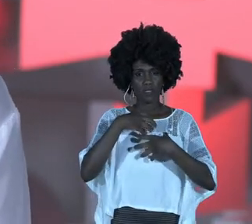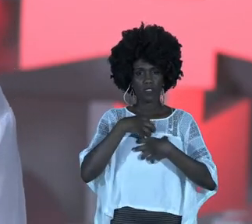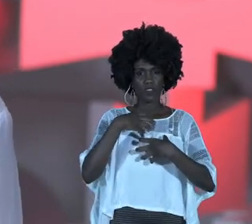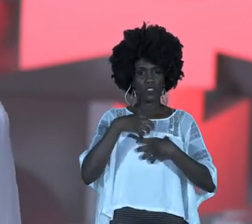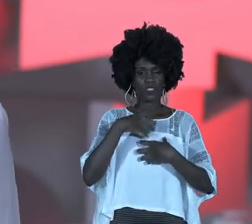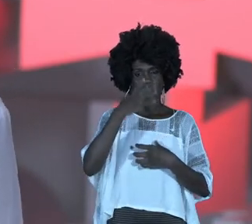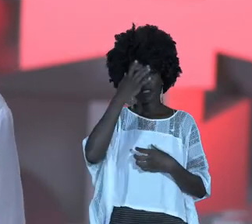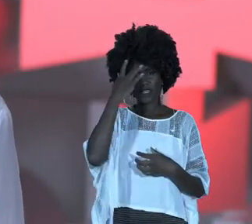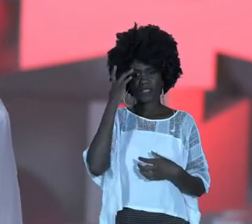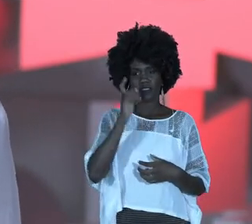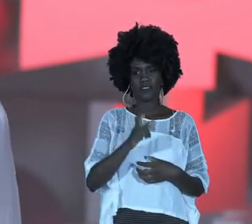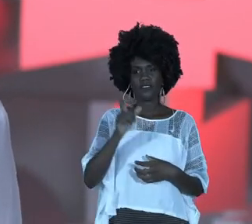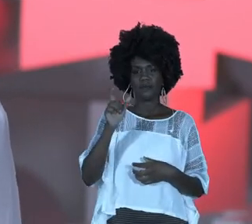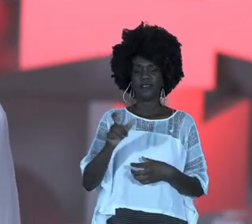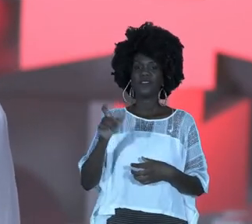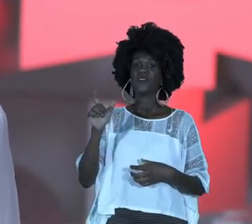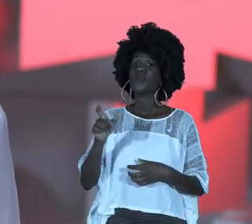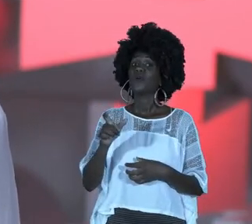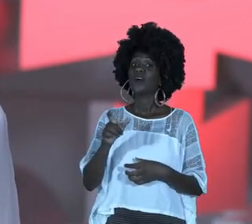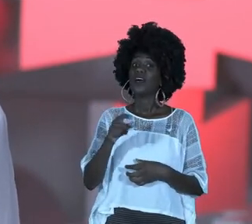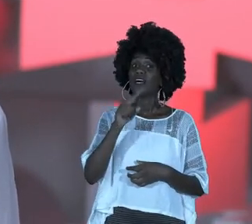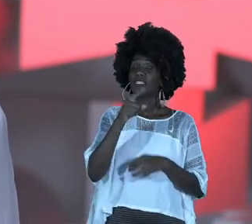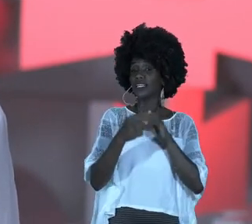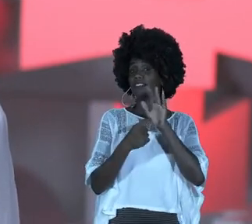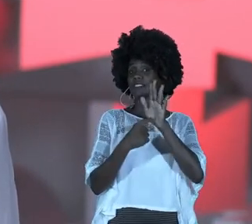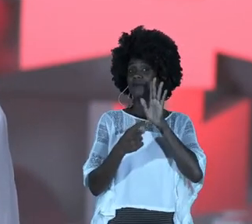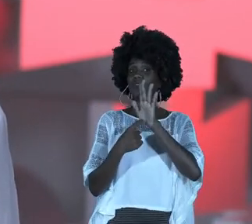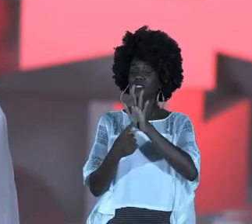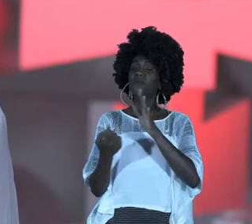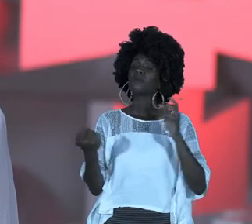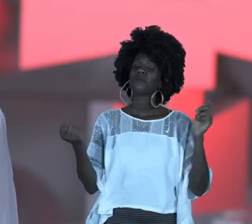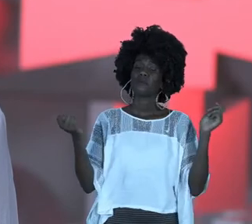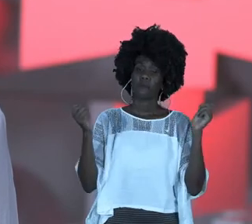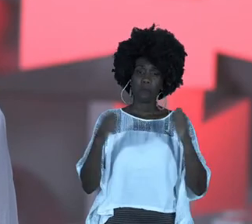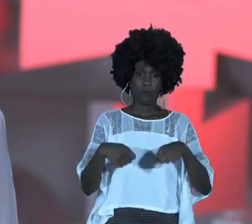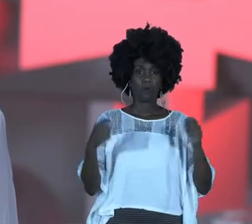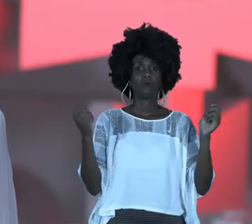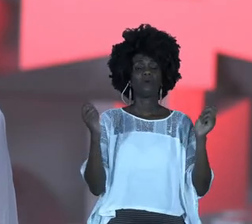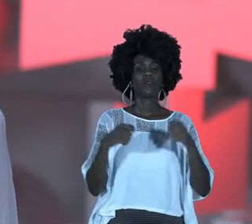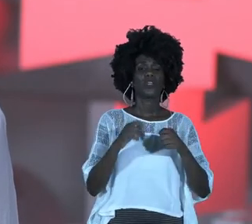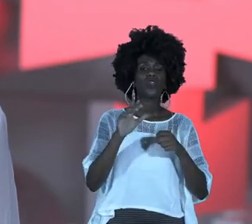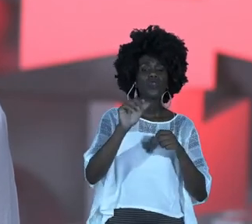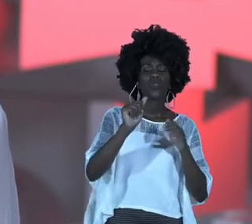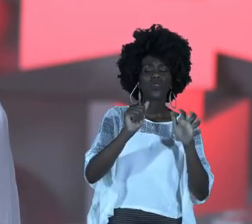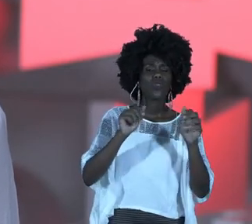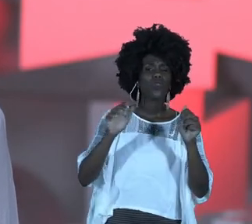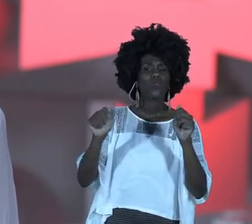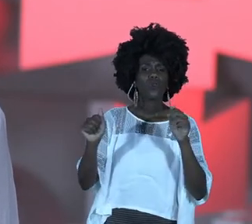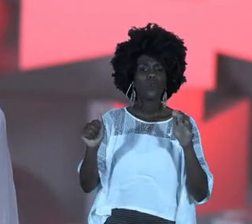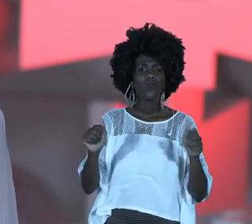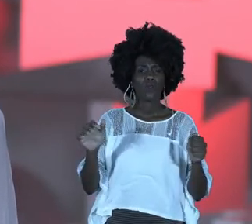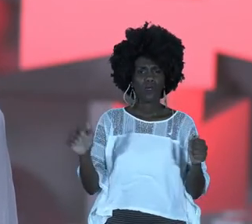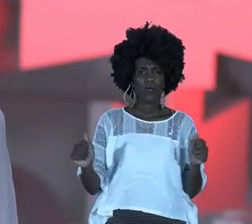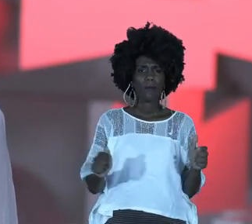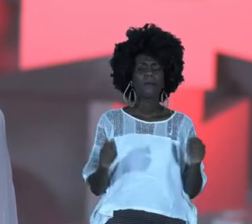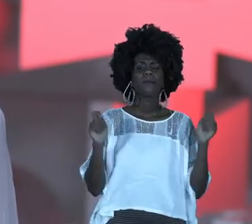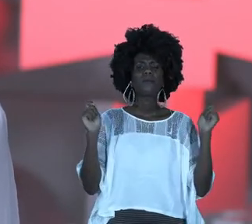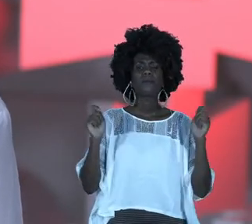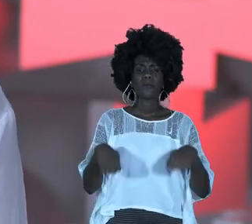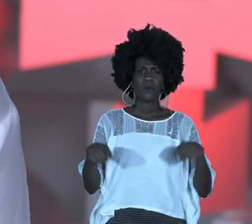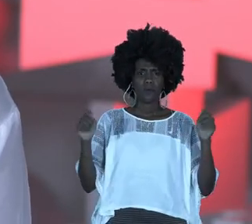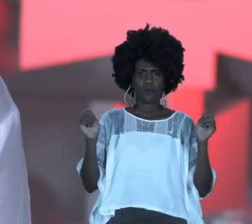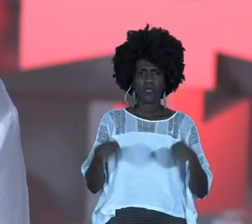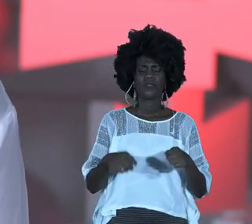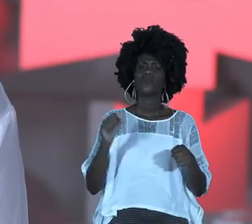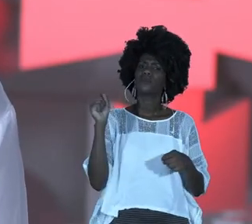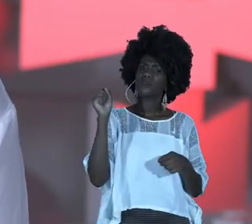das pessoas nas exposições, podendo operar, podendo tocar, podendo investir de